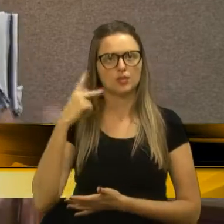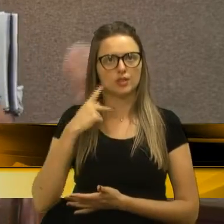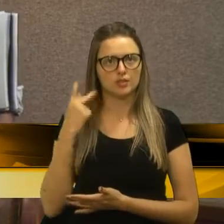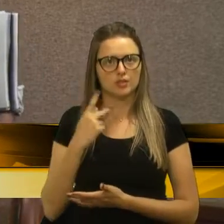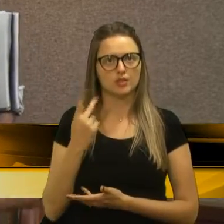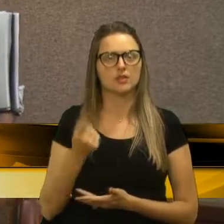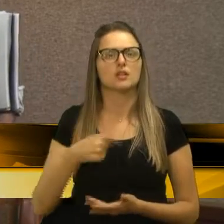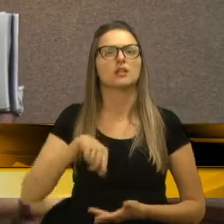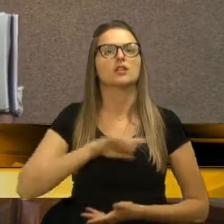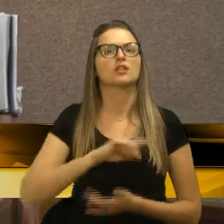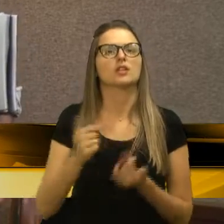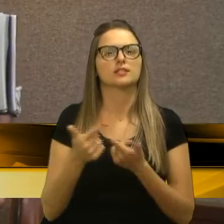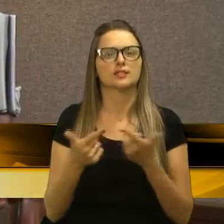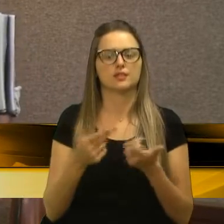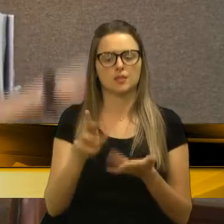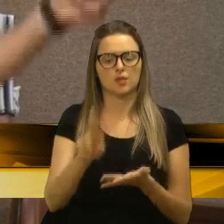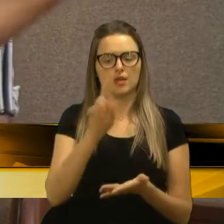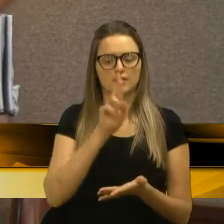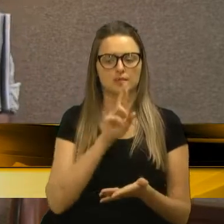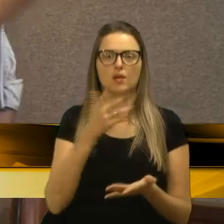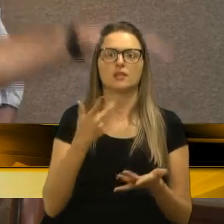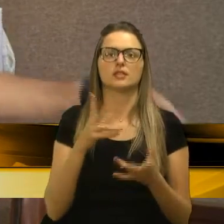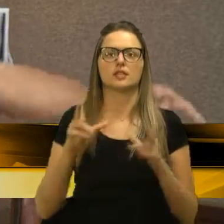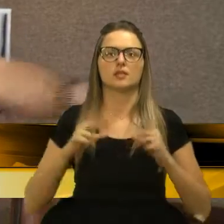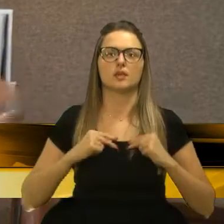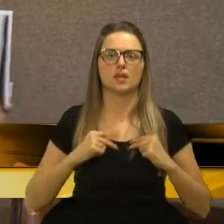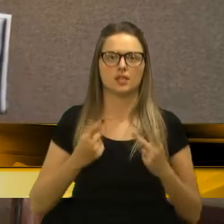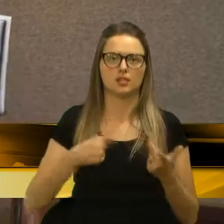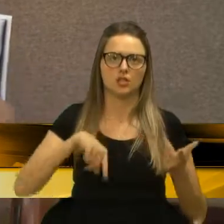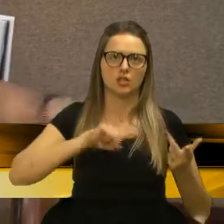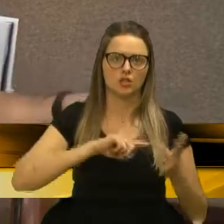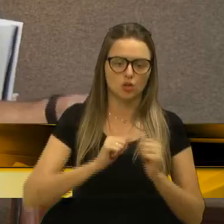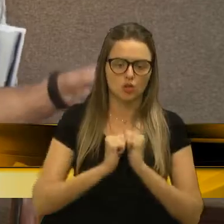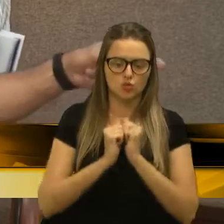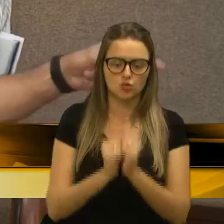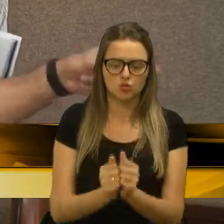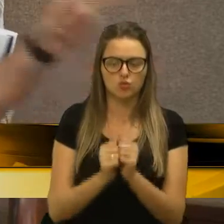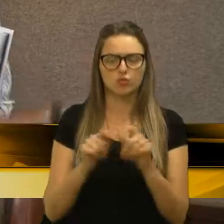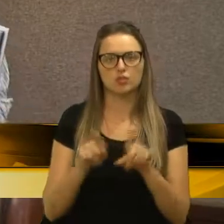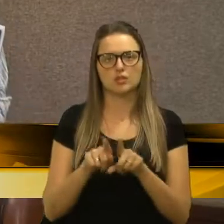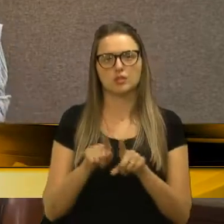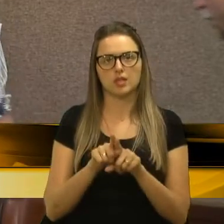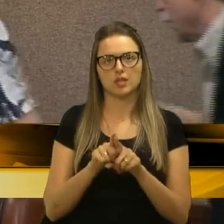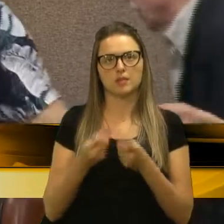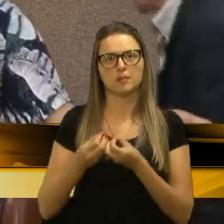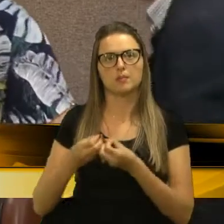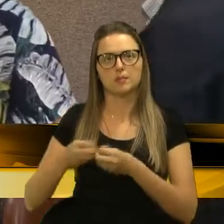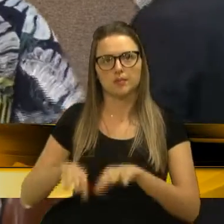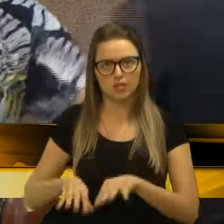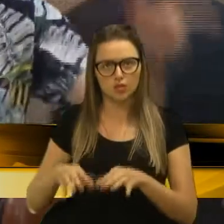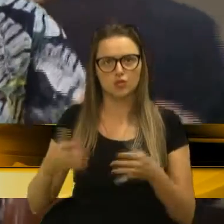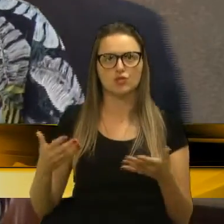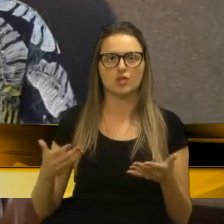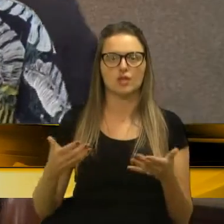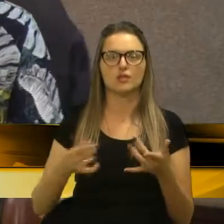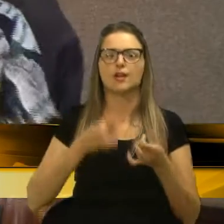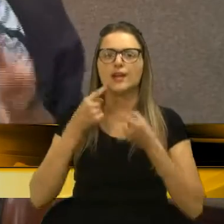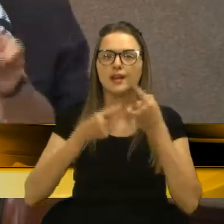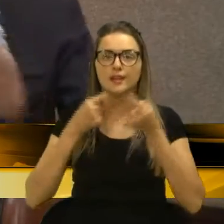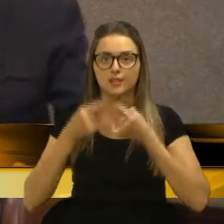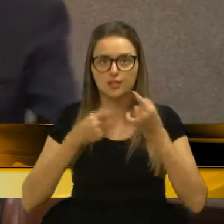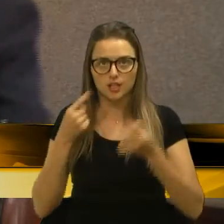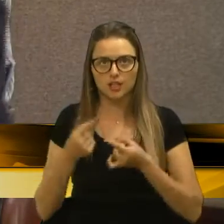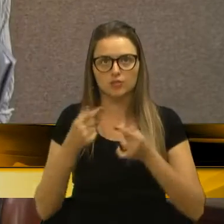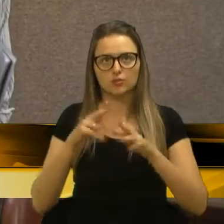vezes nós não temos o retorno que a gente merece. E nós ficamos cobrados junto também, prejudicados muitas vezes, criticados por